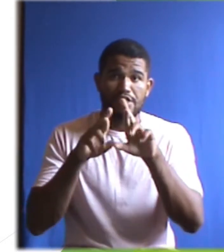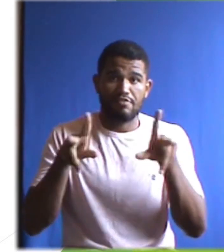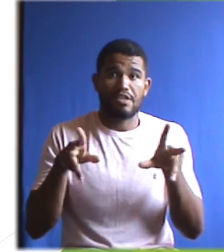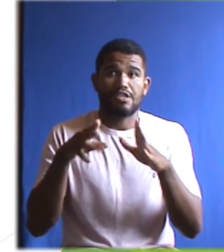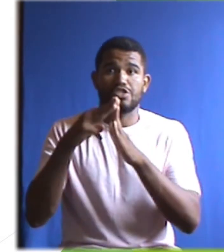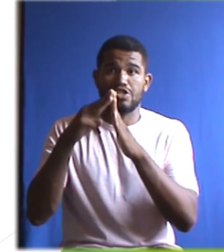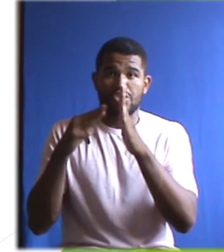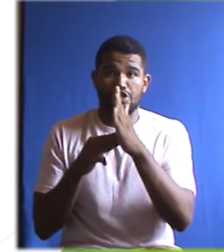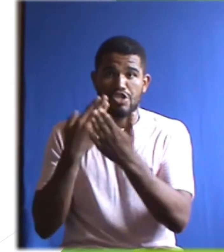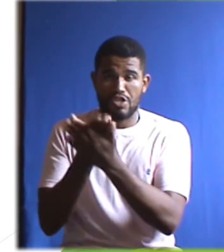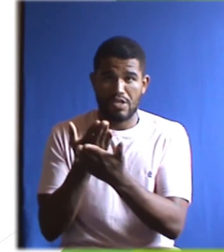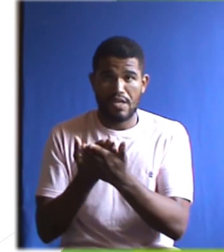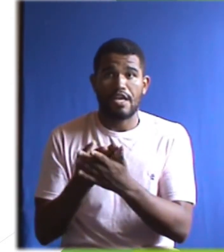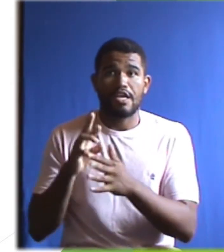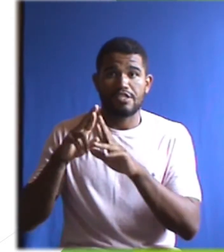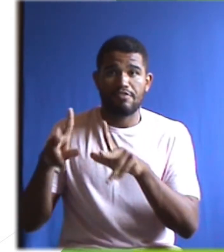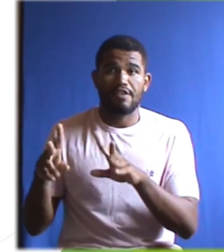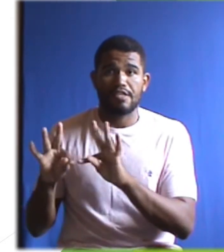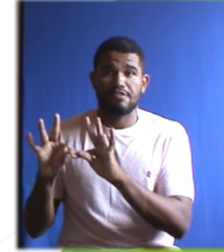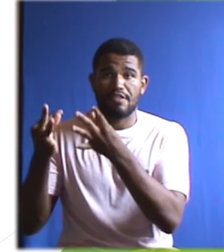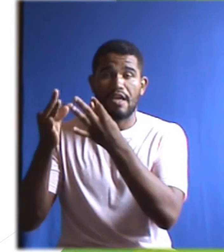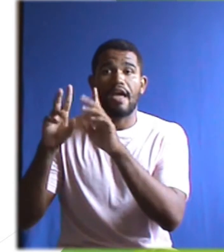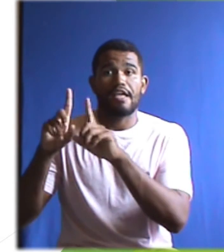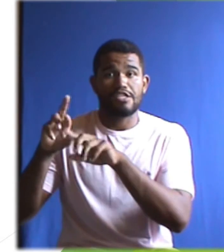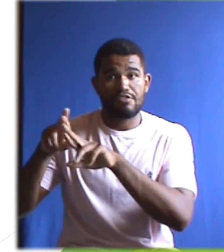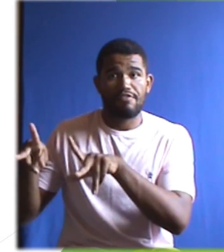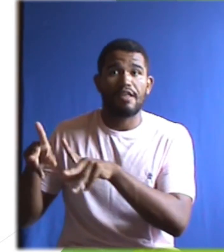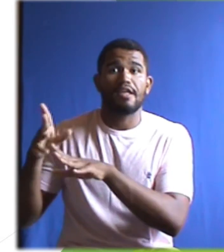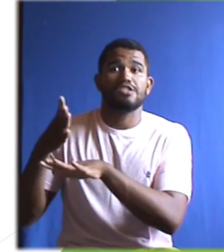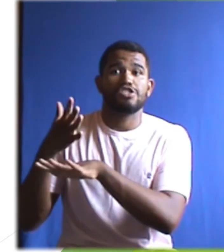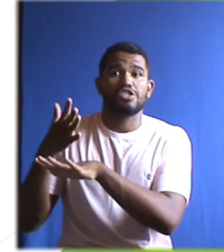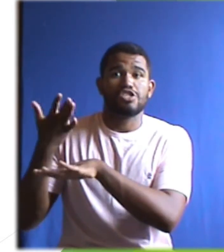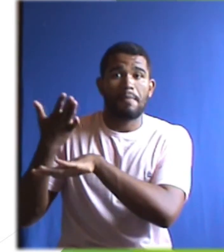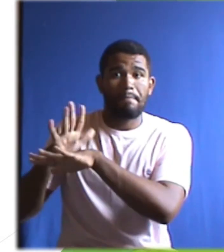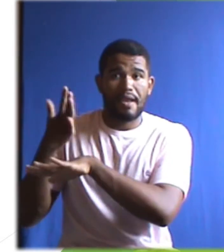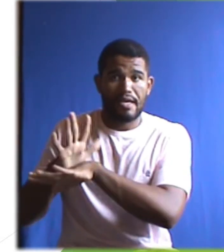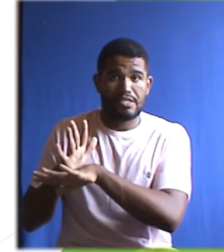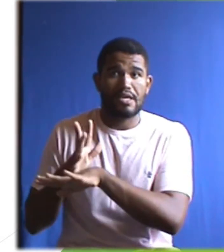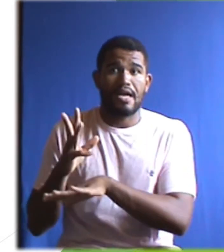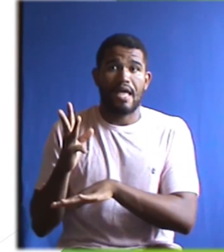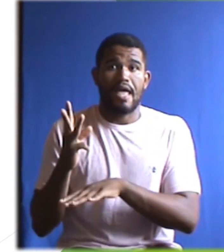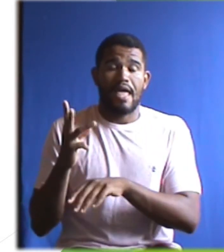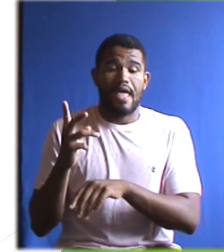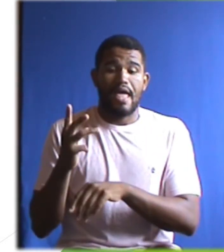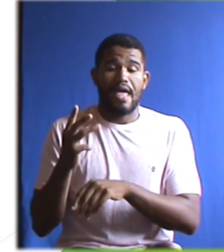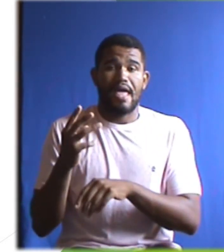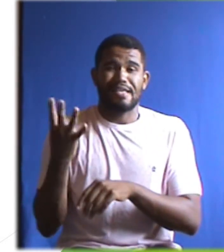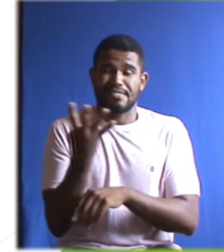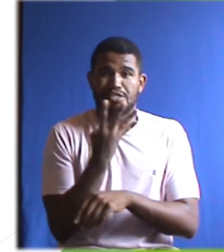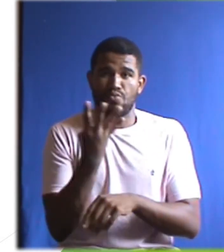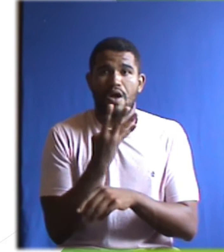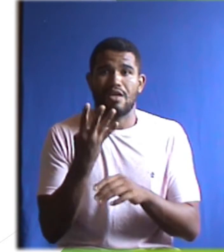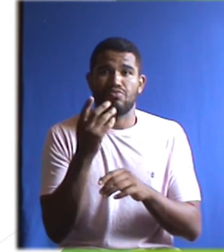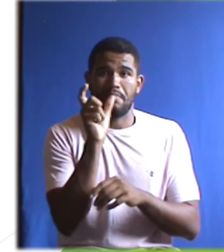Método é diferente de metodologia, é diferente de técnica, é diferente de prática. Essas